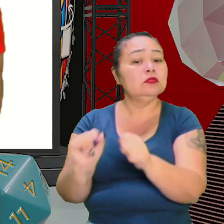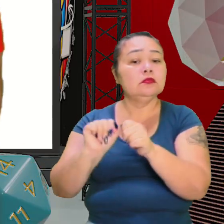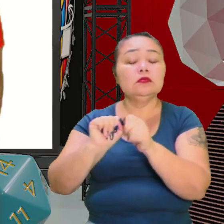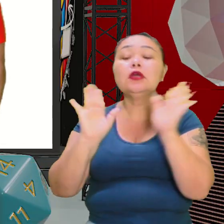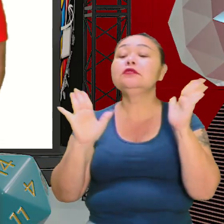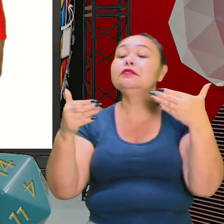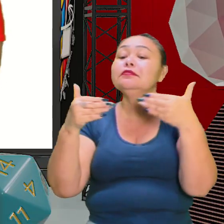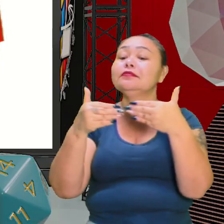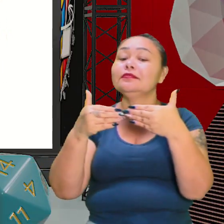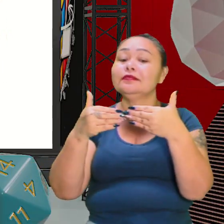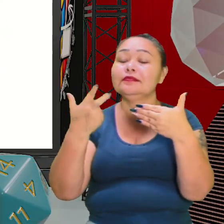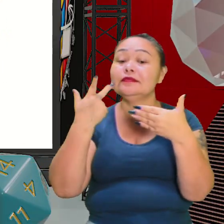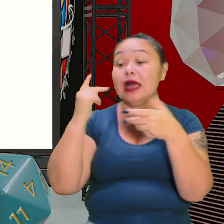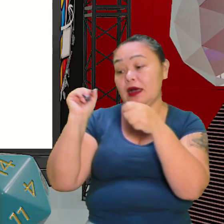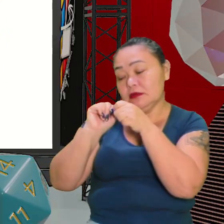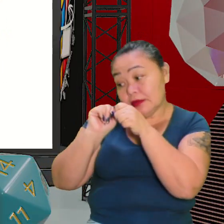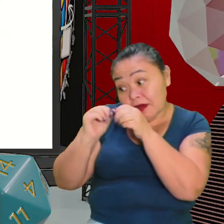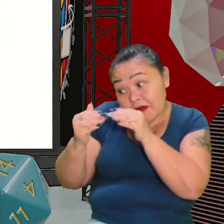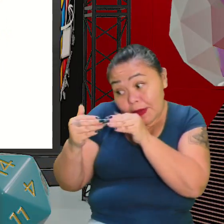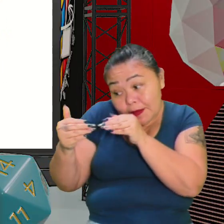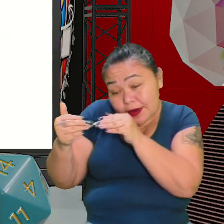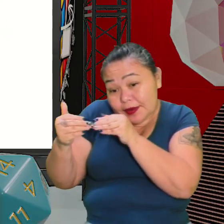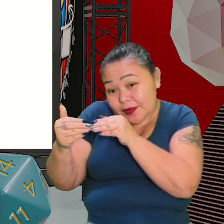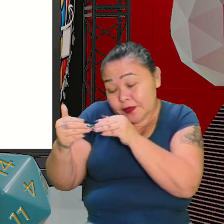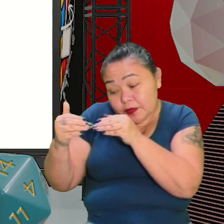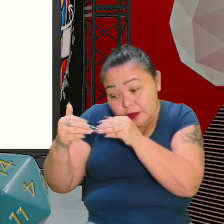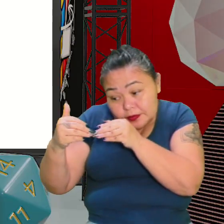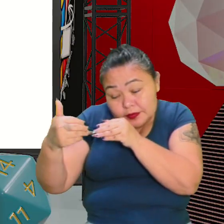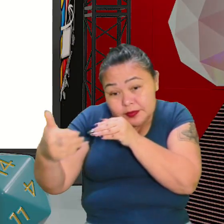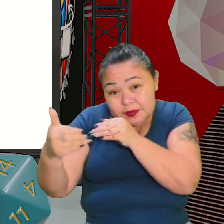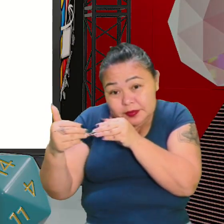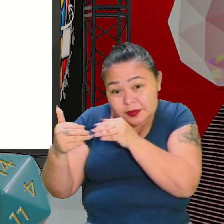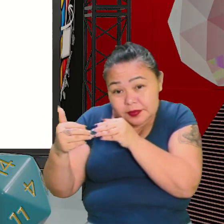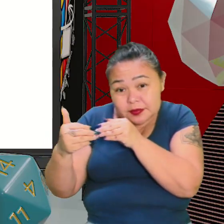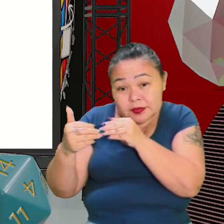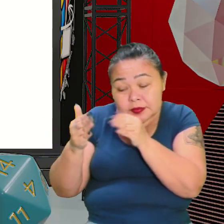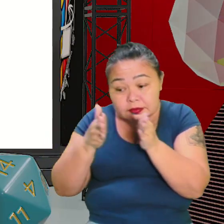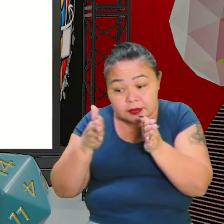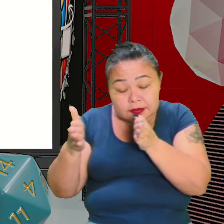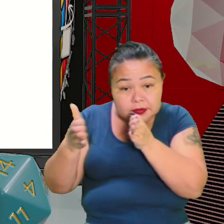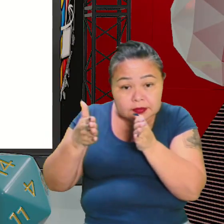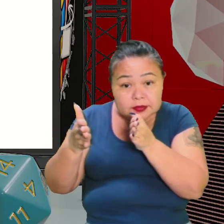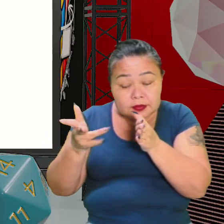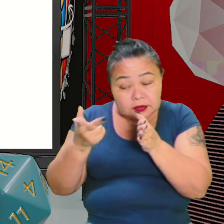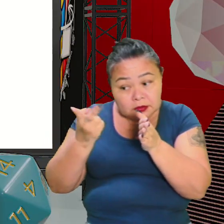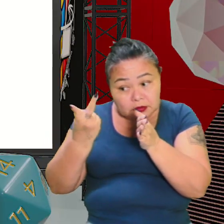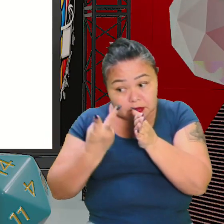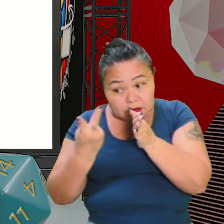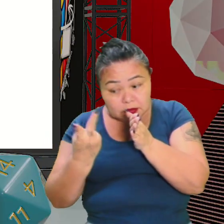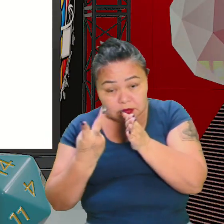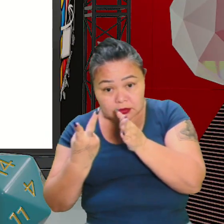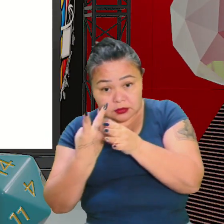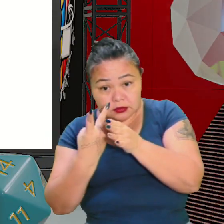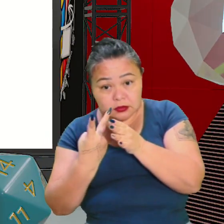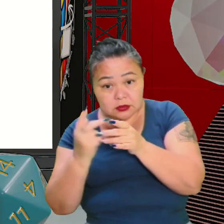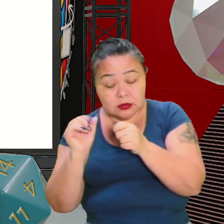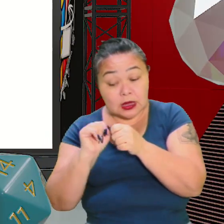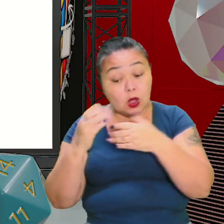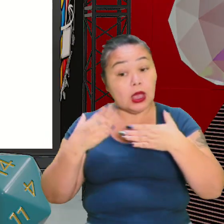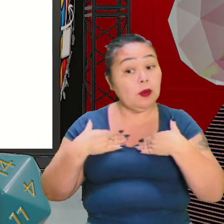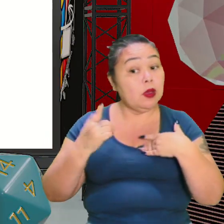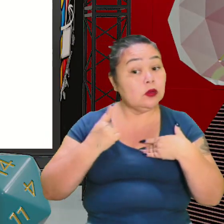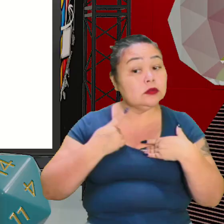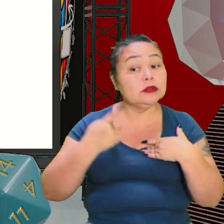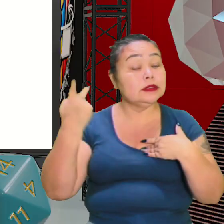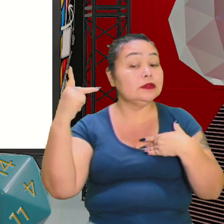intervalo é fechado. Quando eu fiz o muro mais para lá, eu passei, lembra da interseção? A interseção. Só que eu não coloquei no meu